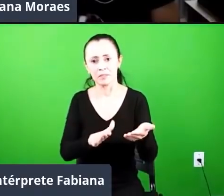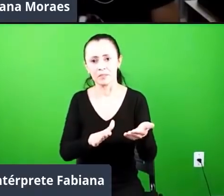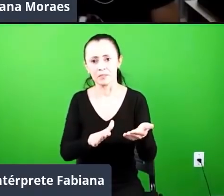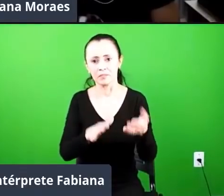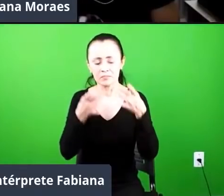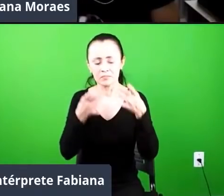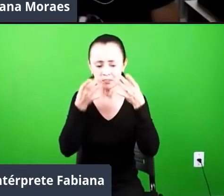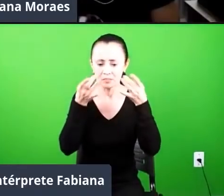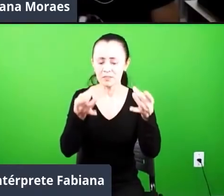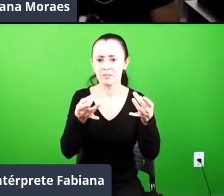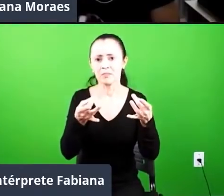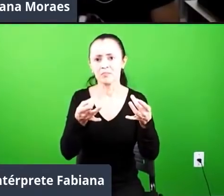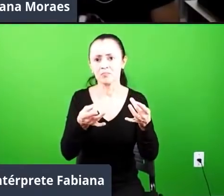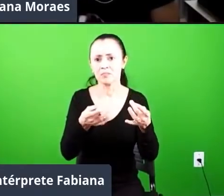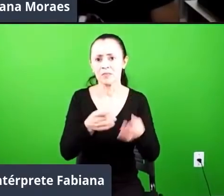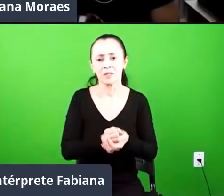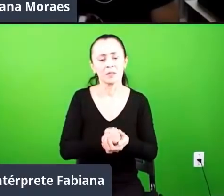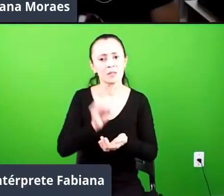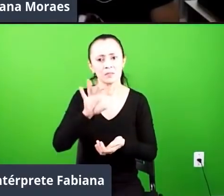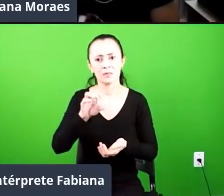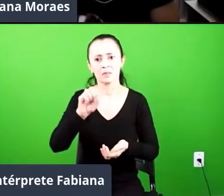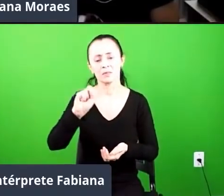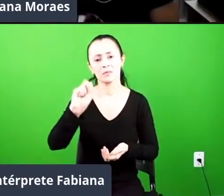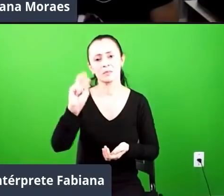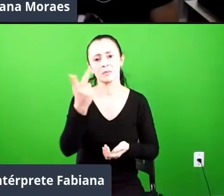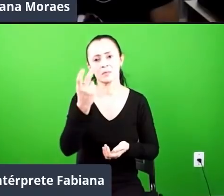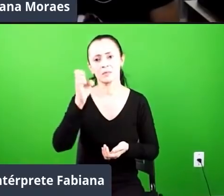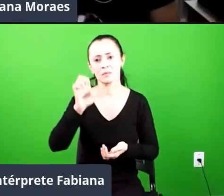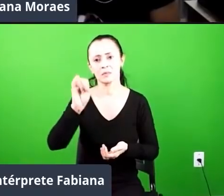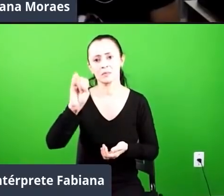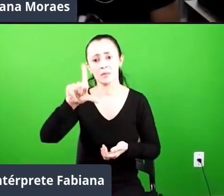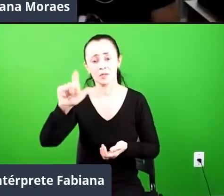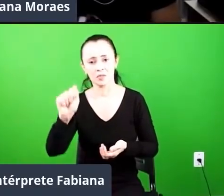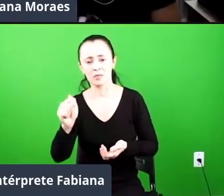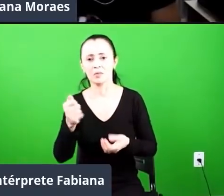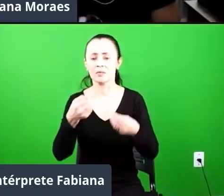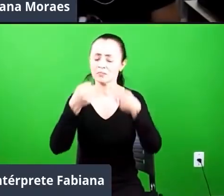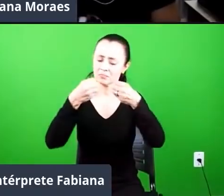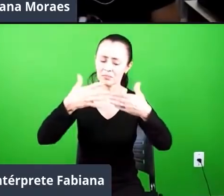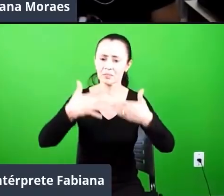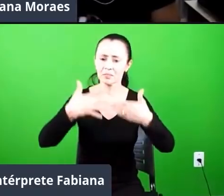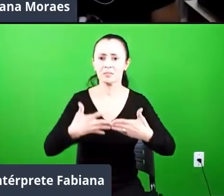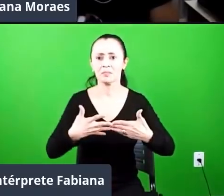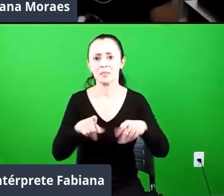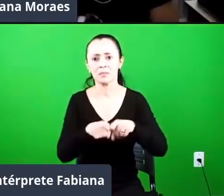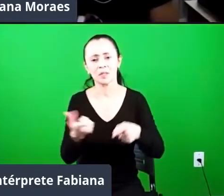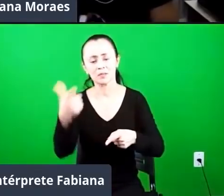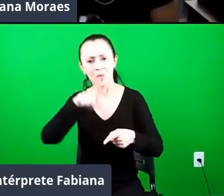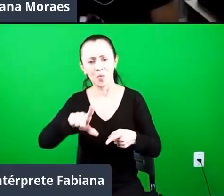né? Estou falando isso não só a Sheila, né? Estou trazendo estudos de pesquisadores que estão realmente tentando entender